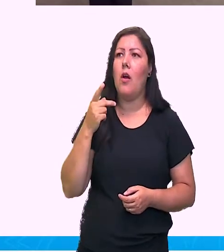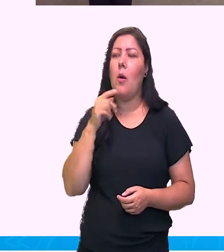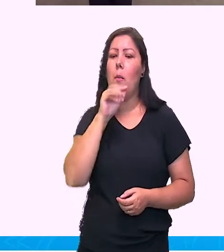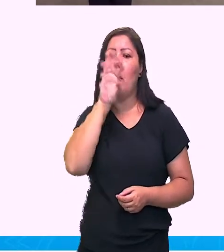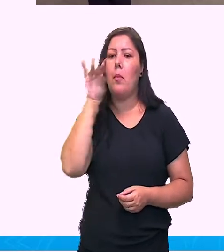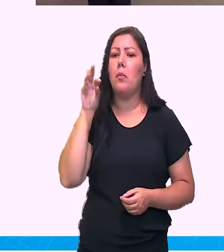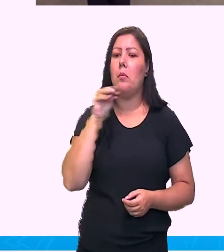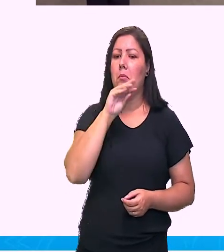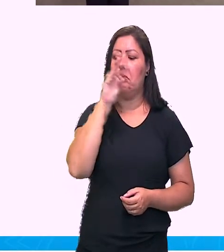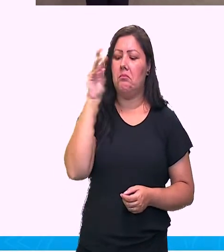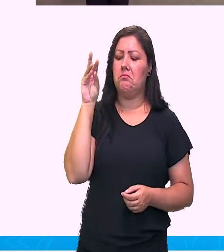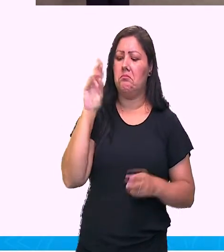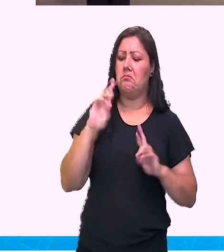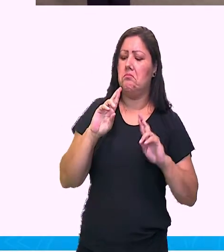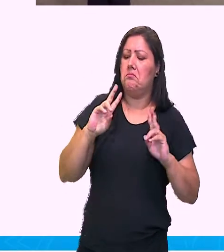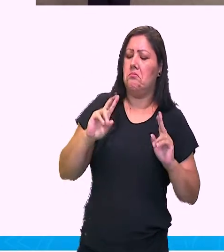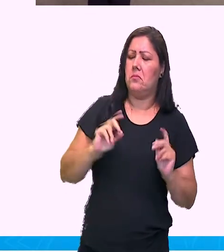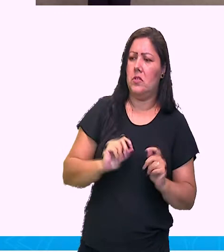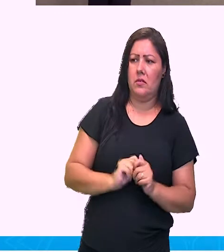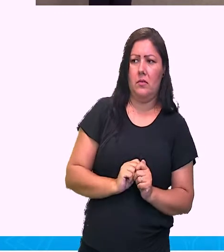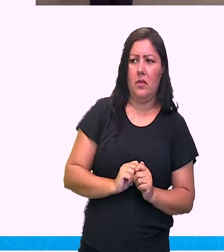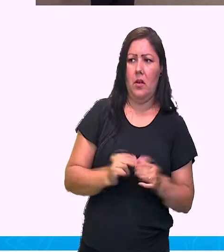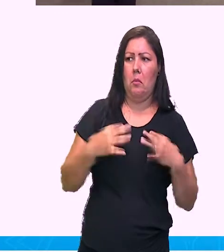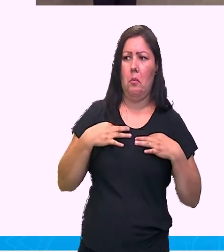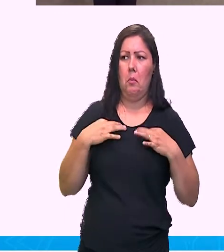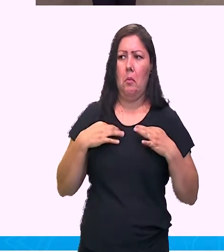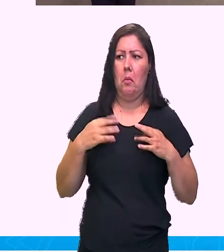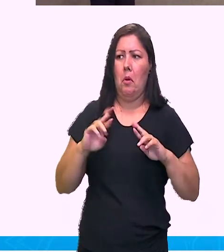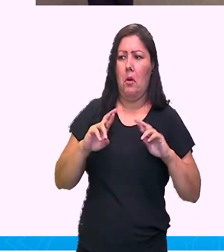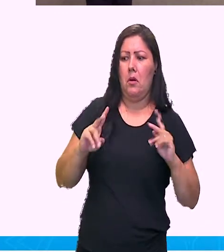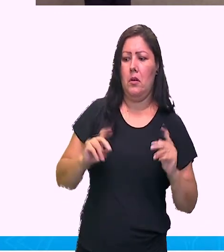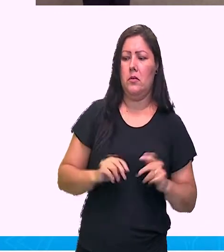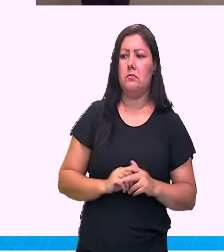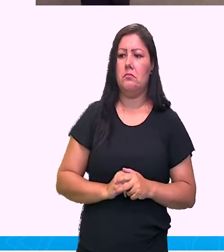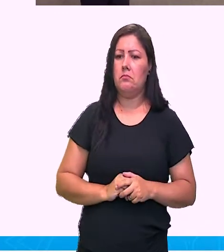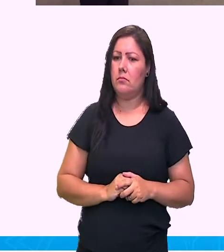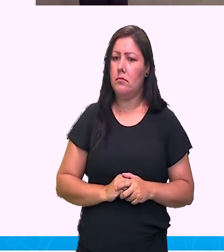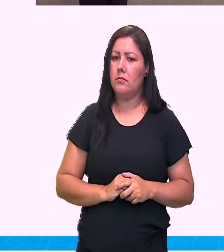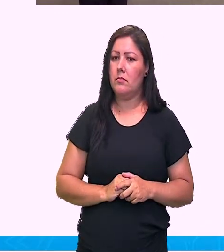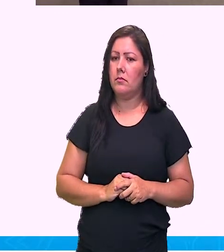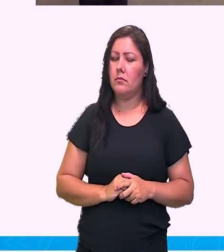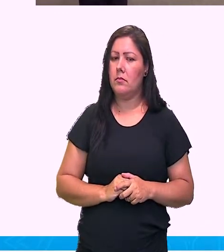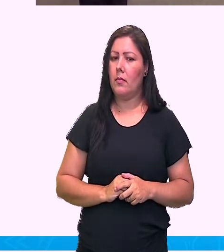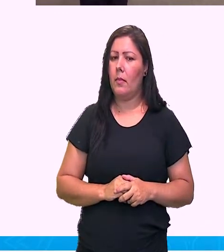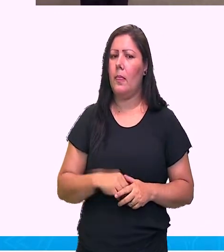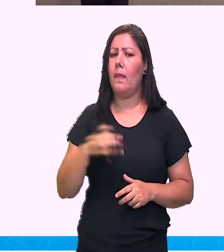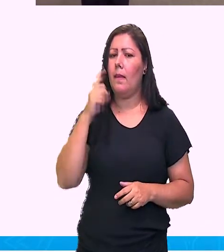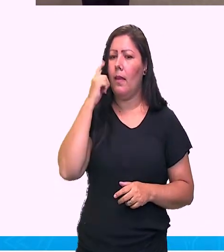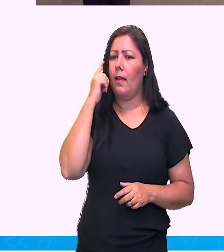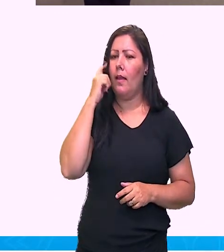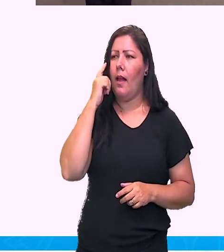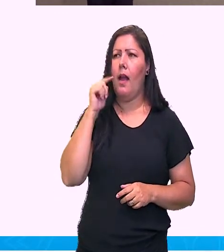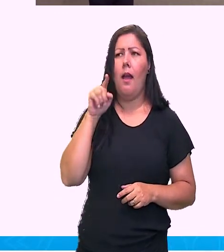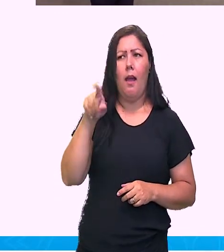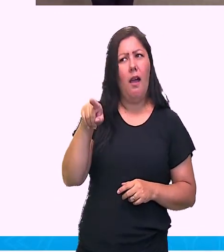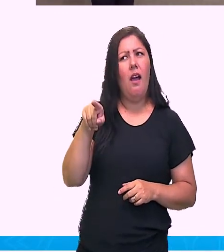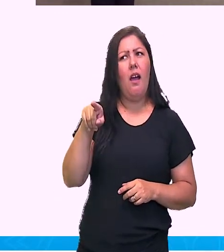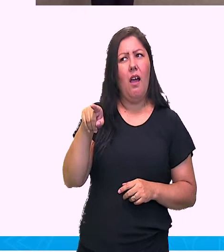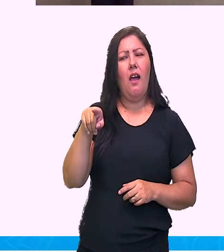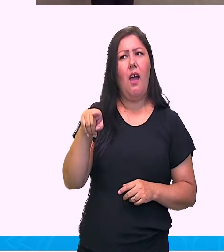um sotaque um pouco diferente do seu, você sabe dizer que ela é